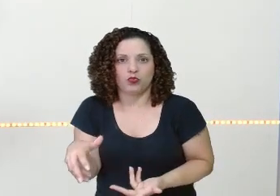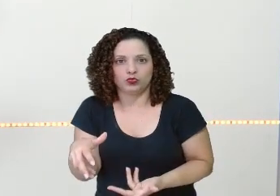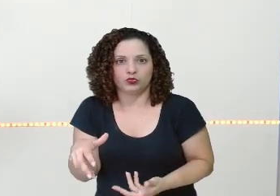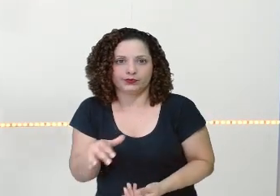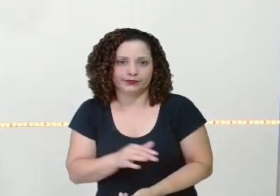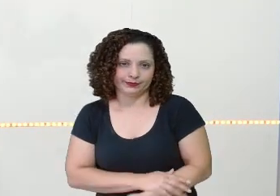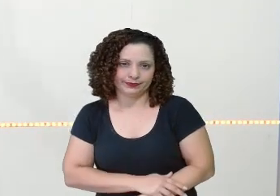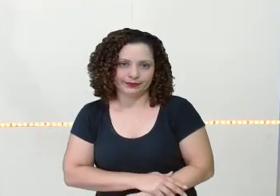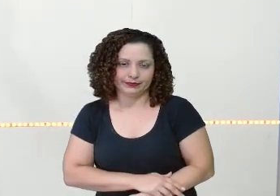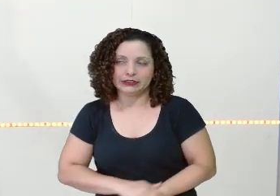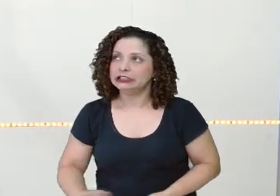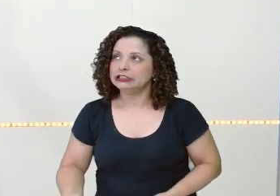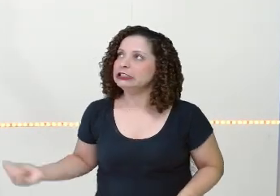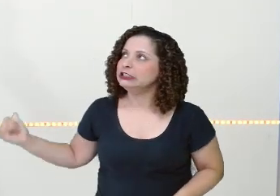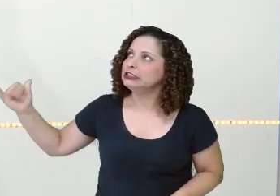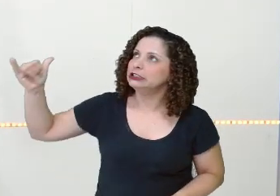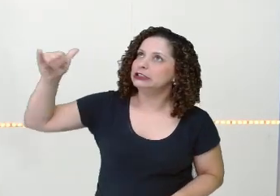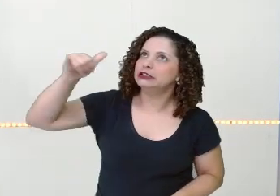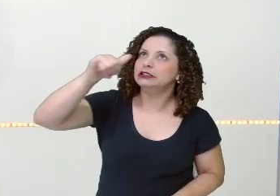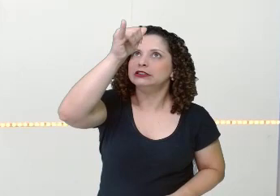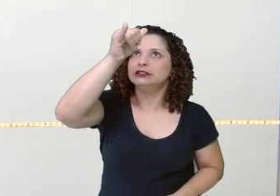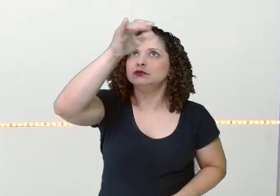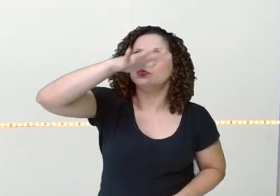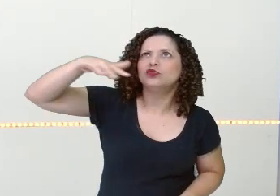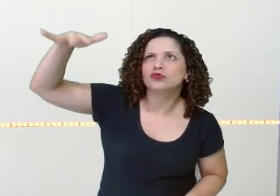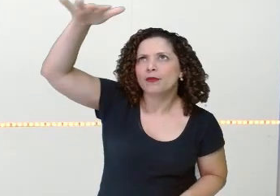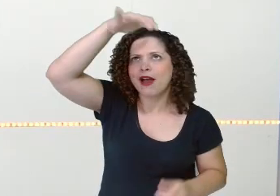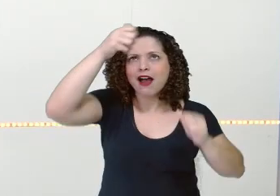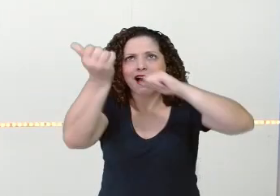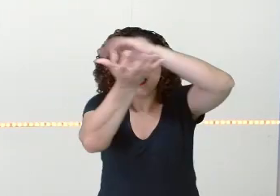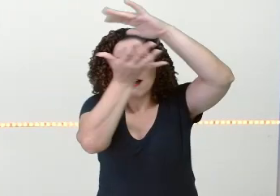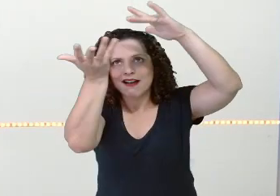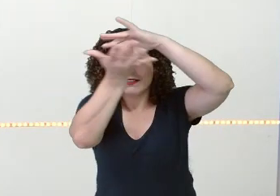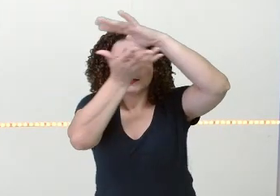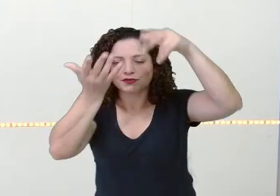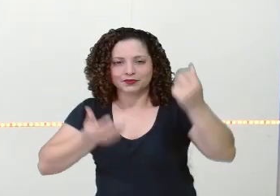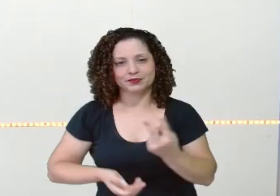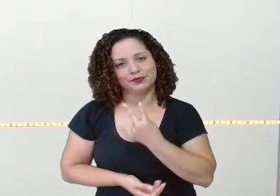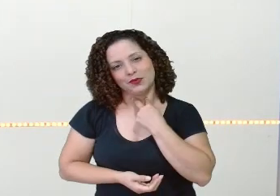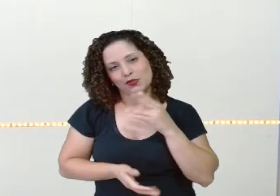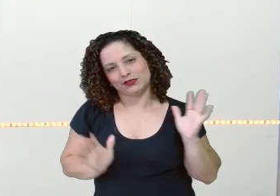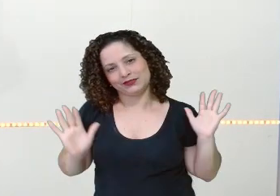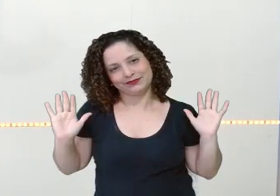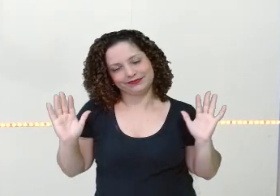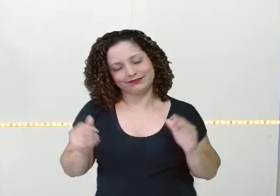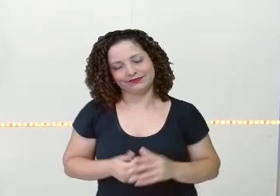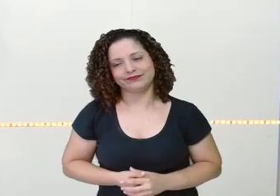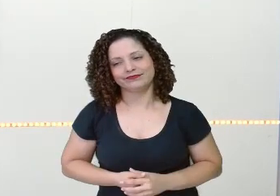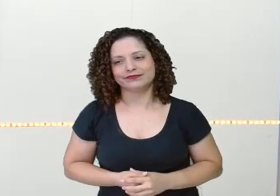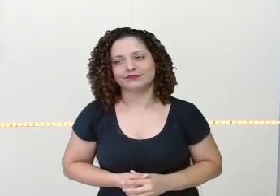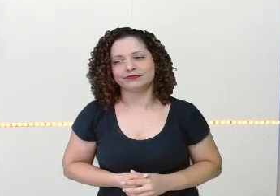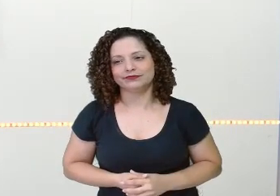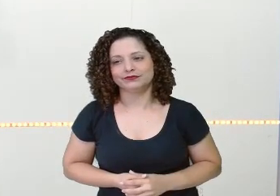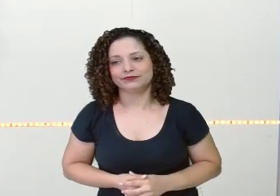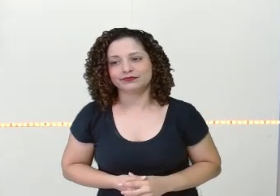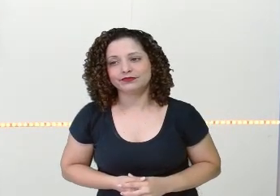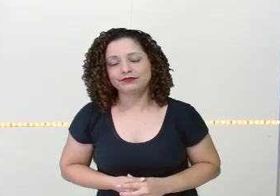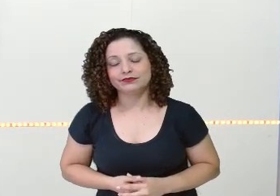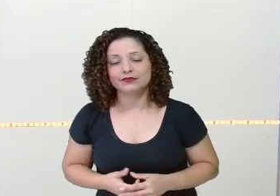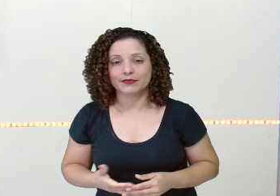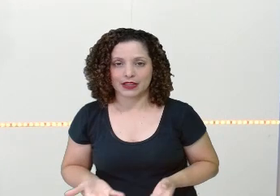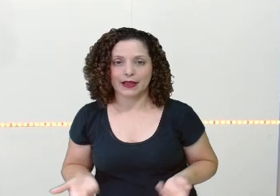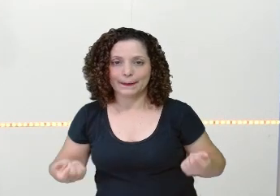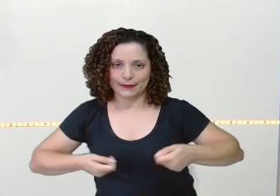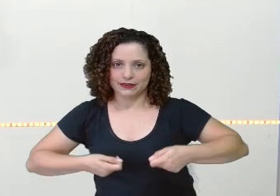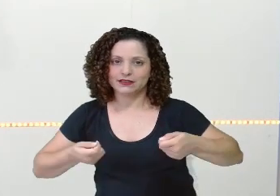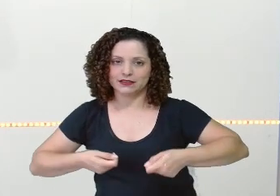lá para o espaço e poder observar de lá de cima? Não dá, né? Não tem condição ainda para a gente fazer isso, para a pessoa que não é uma